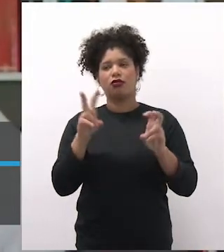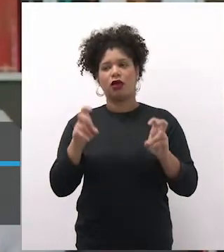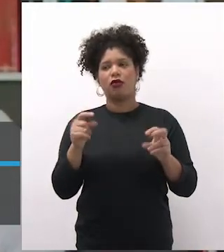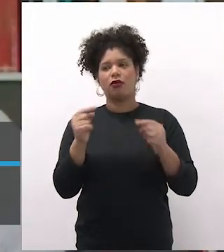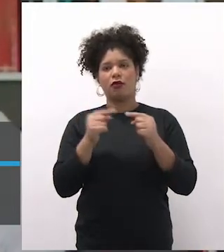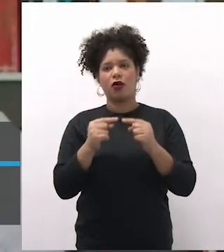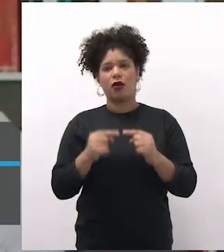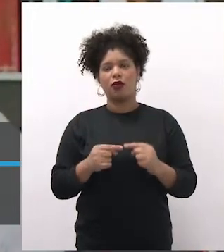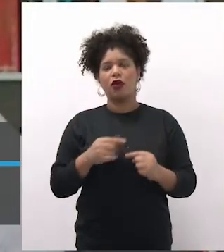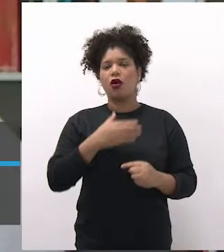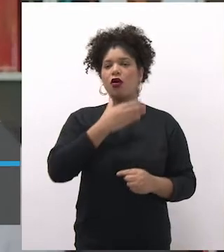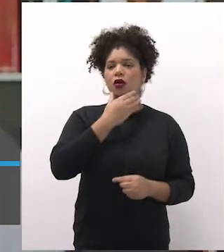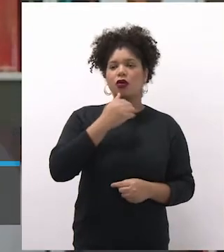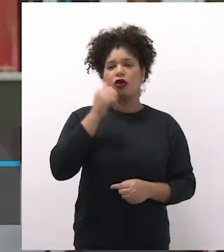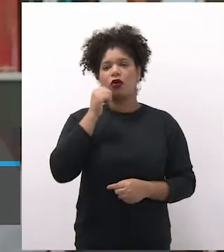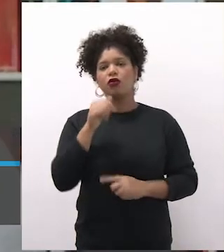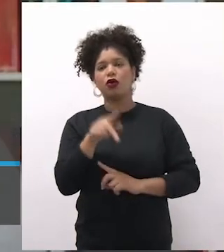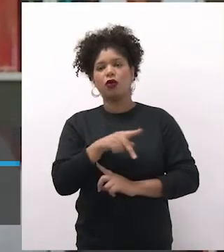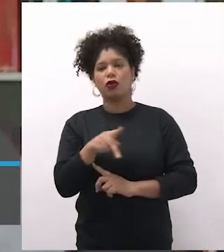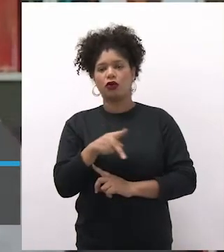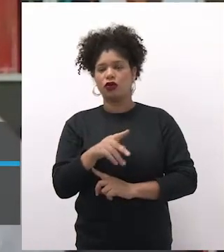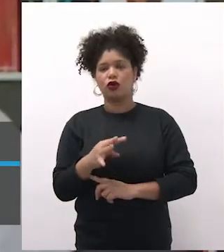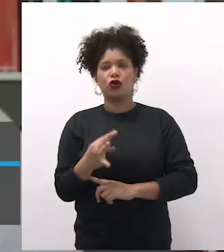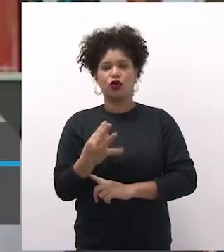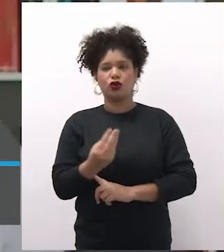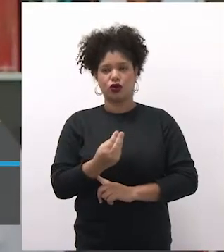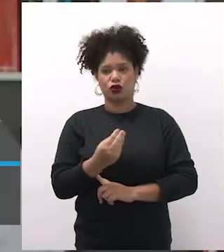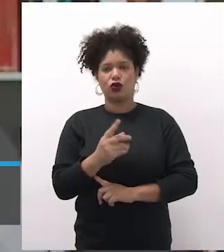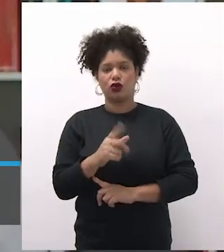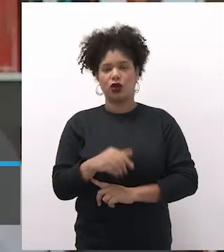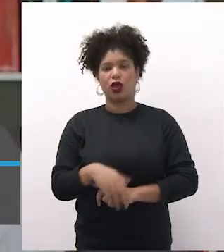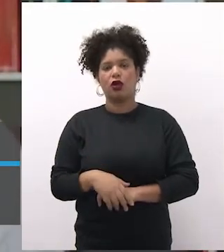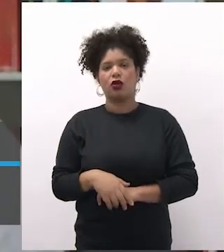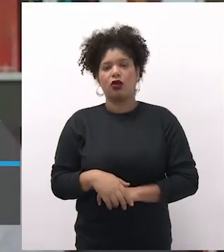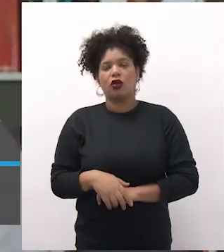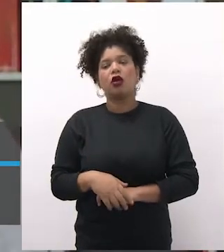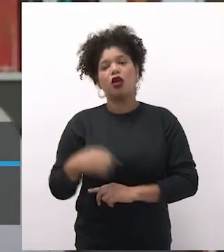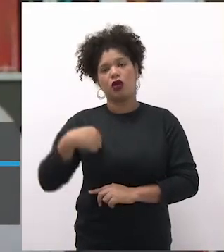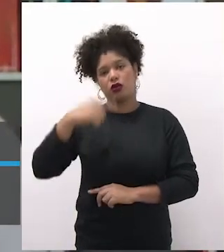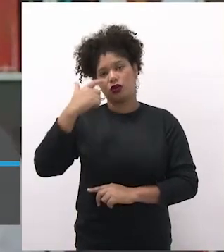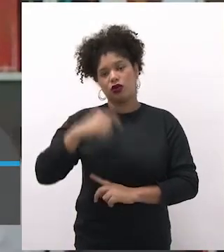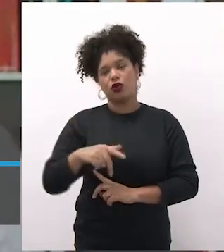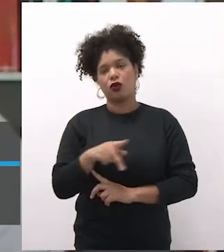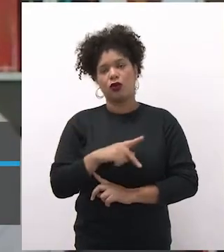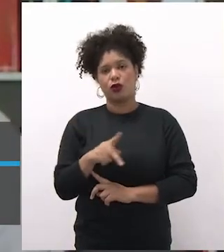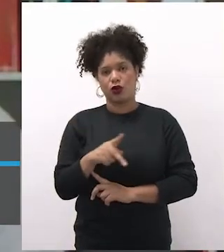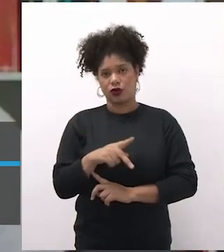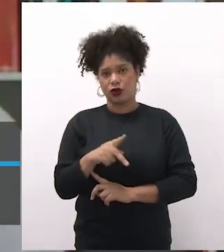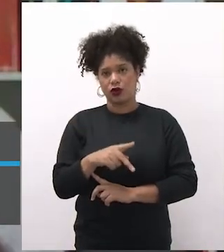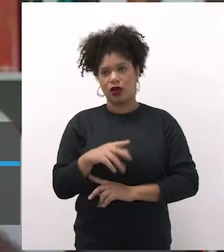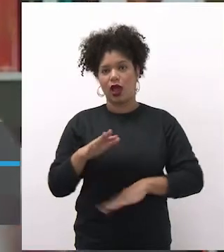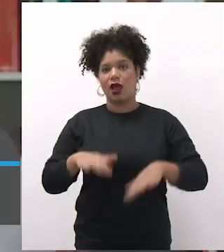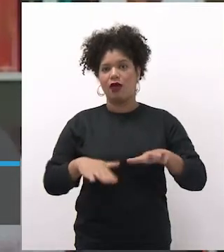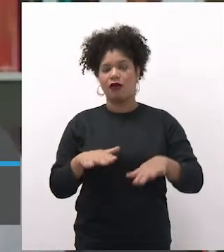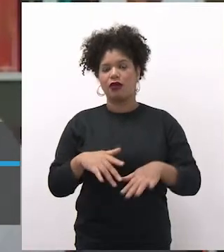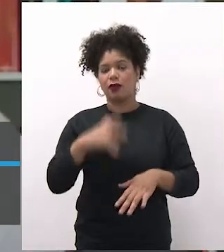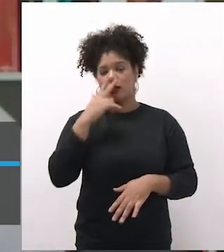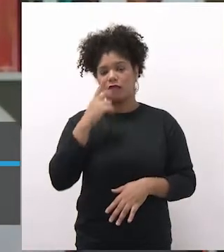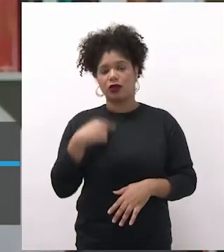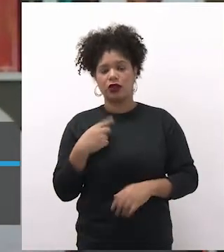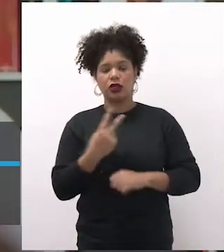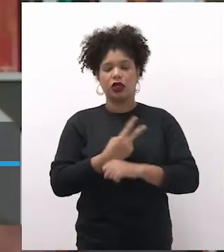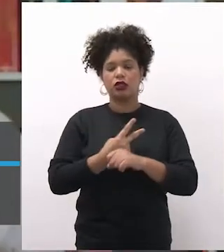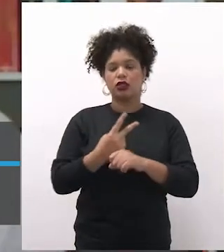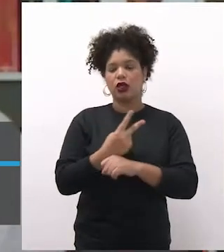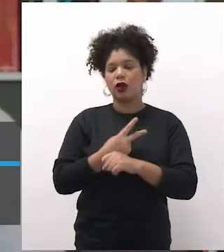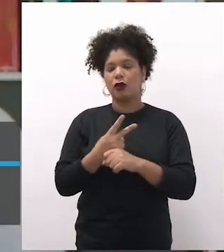para professores também. E, assim, enquanto professora, a gente sabe que chega um momento que meio que você procura